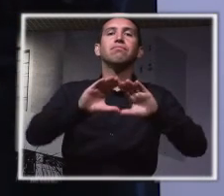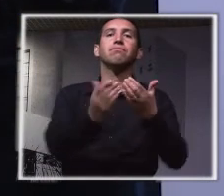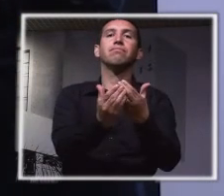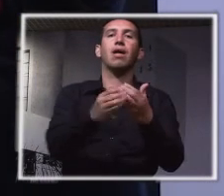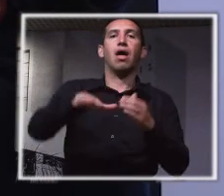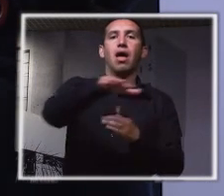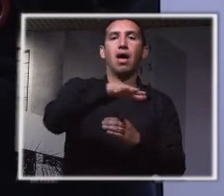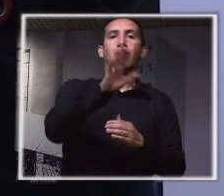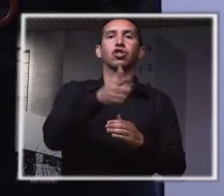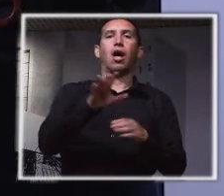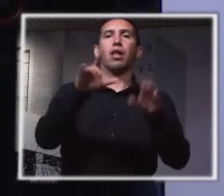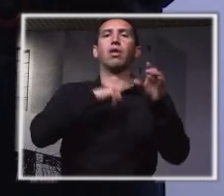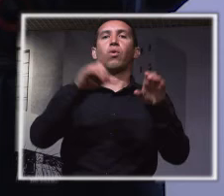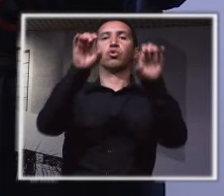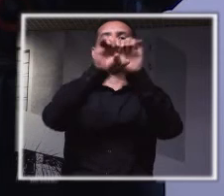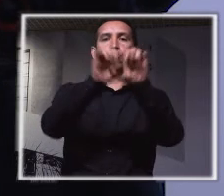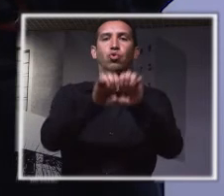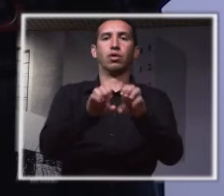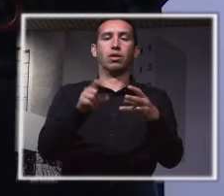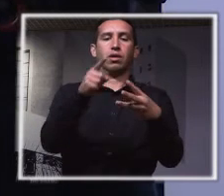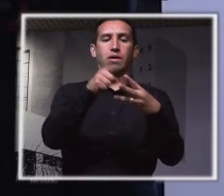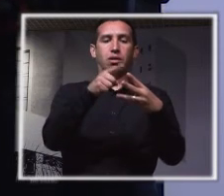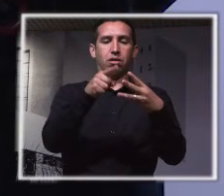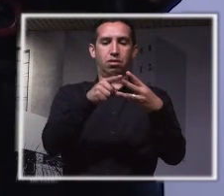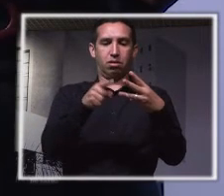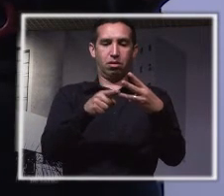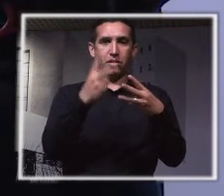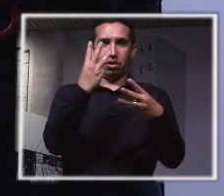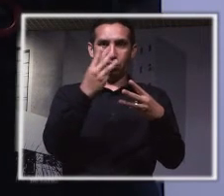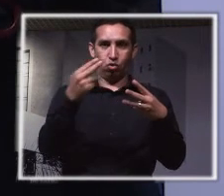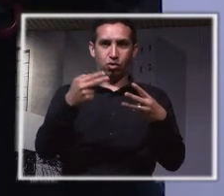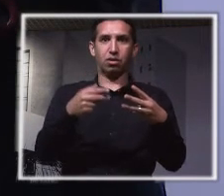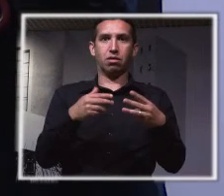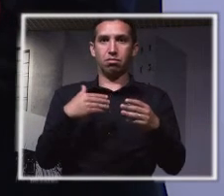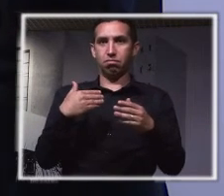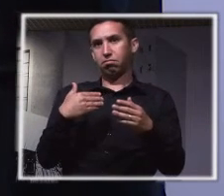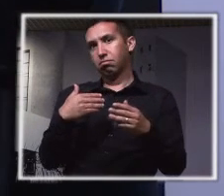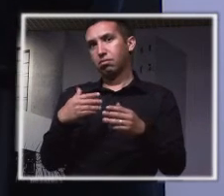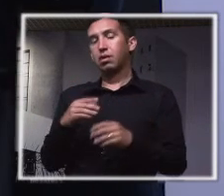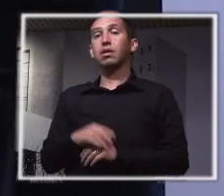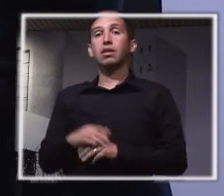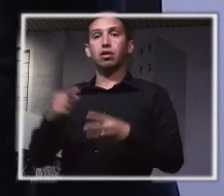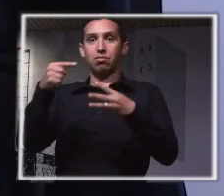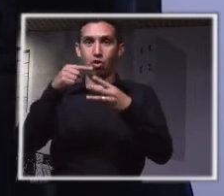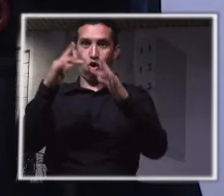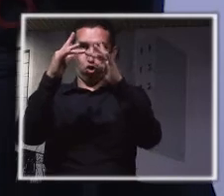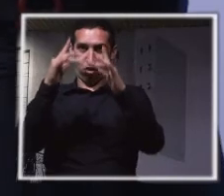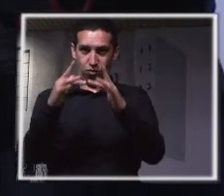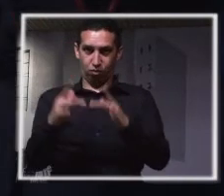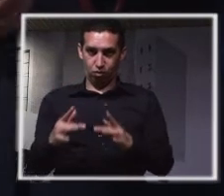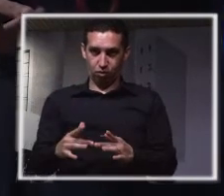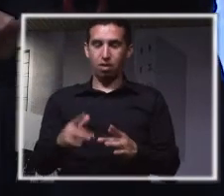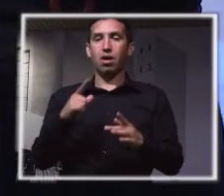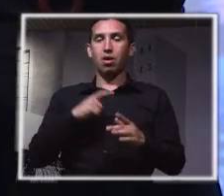que se estruturou em 3 atividades que se intercomunicam. Nós transformamos espaços